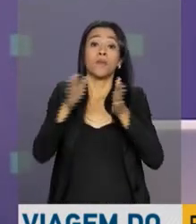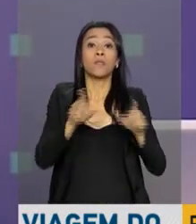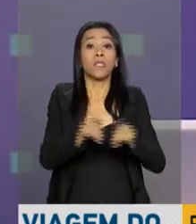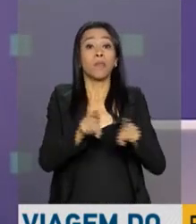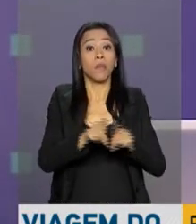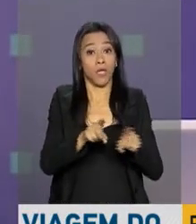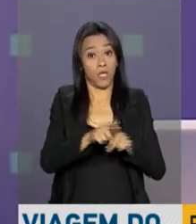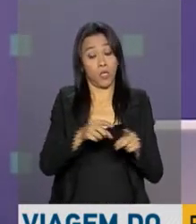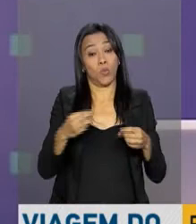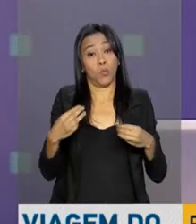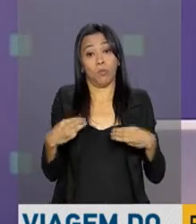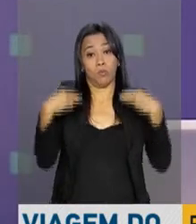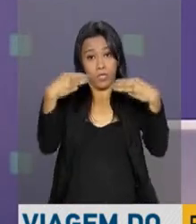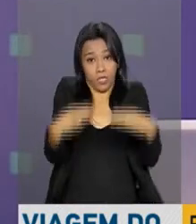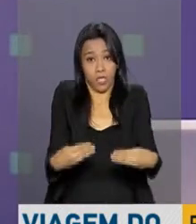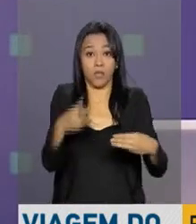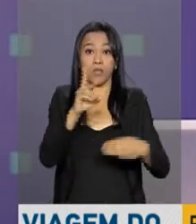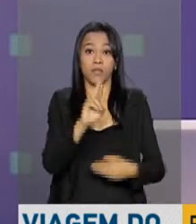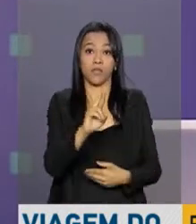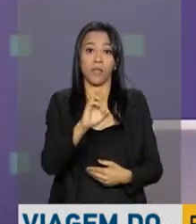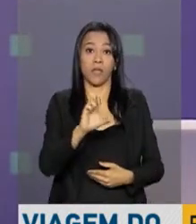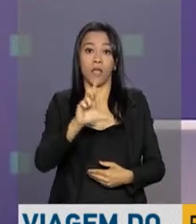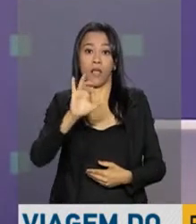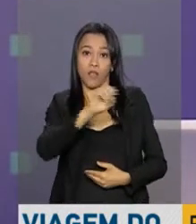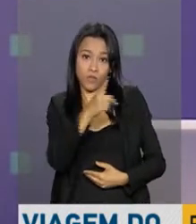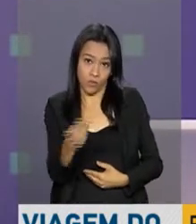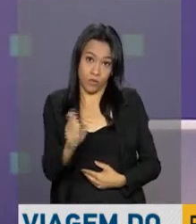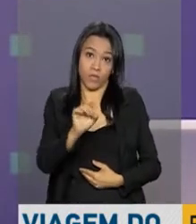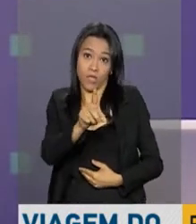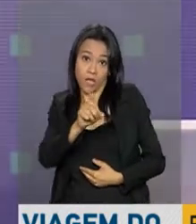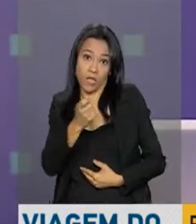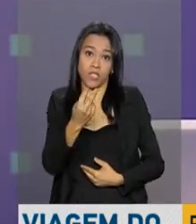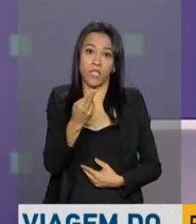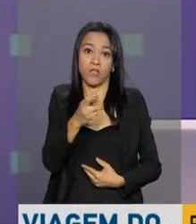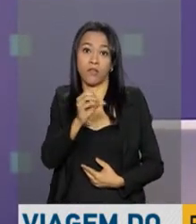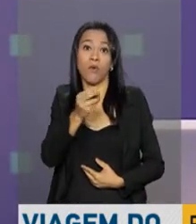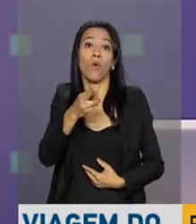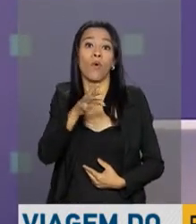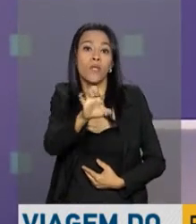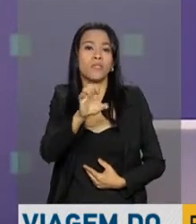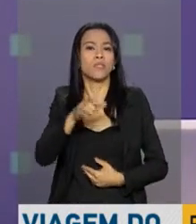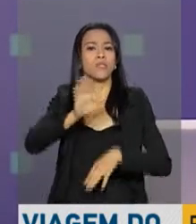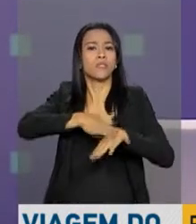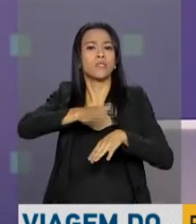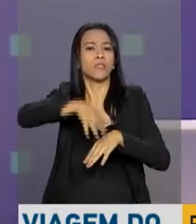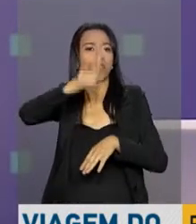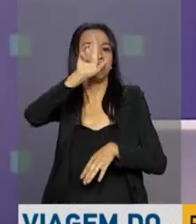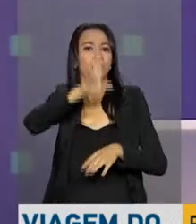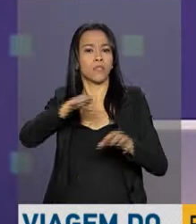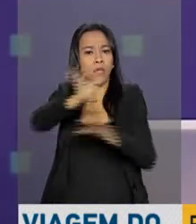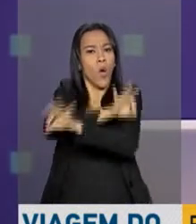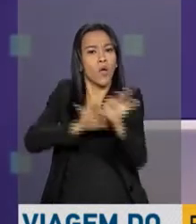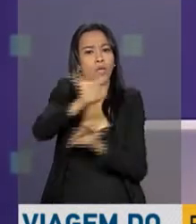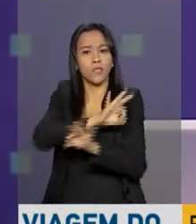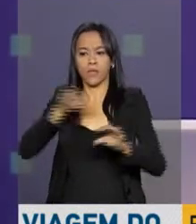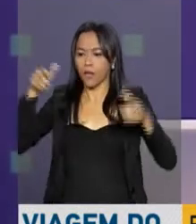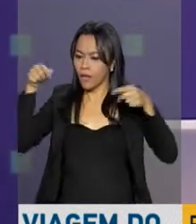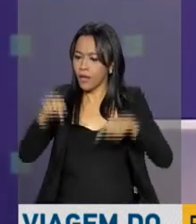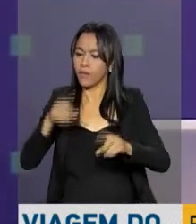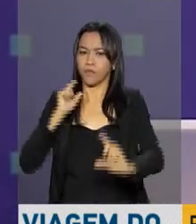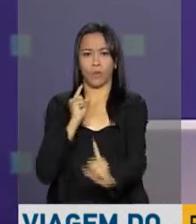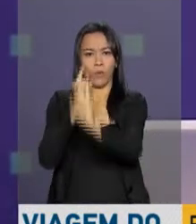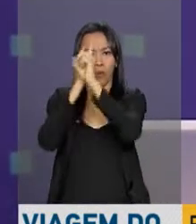Relações Exteriores, a iniciativa de organizar este encontro. E apesar